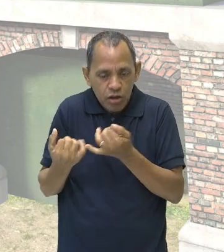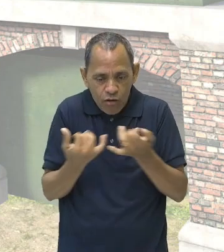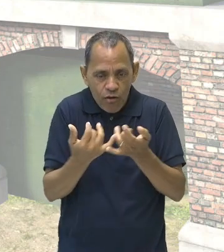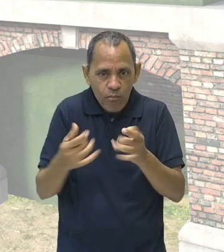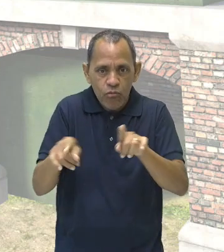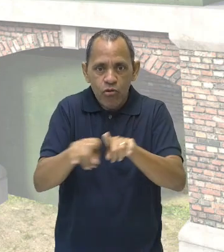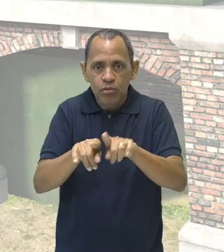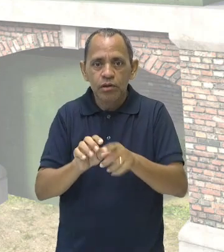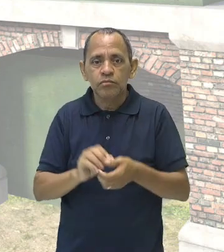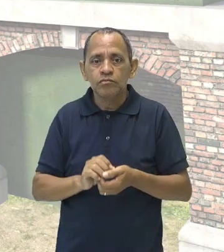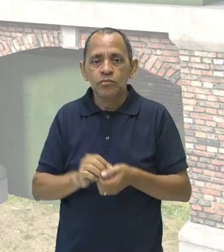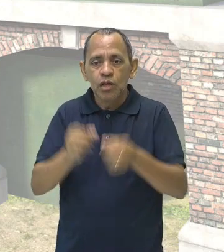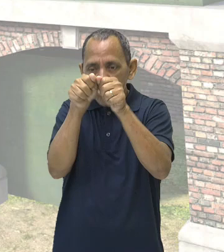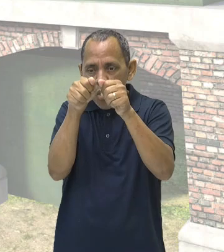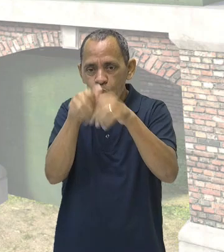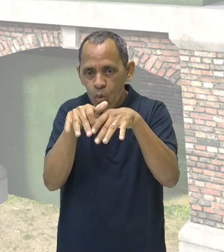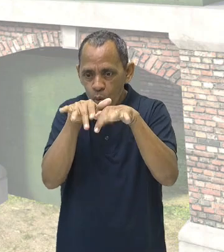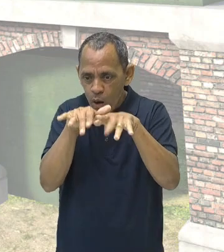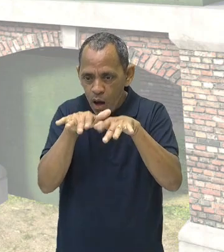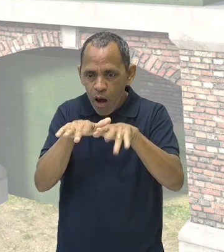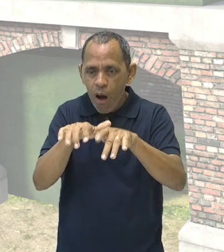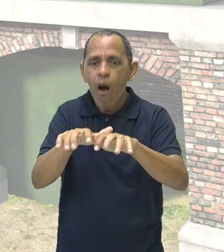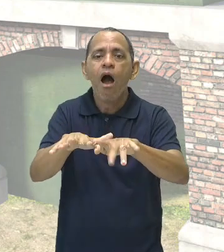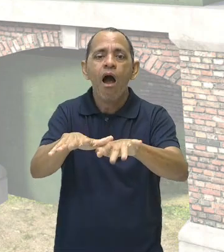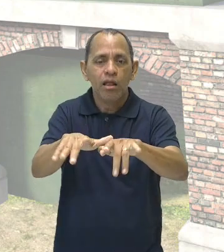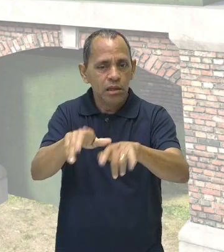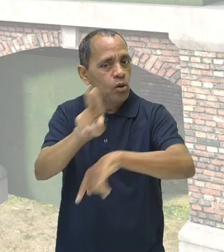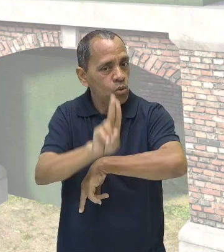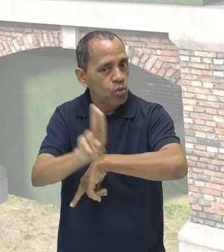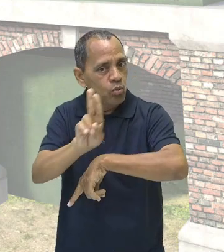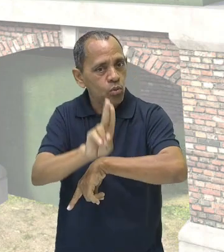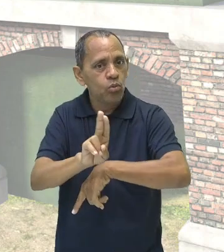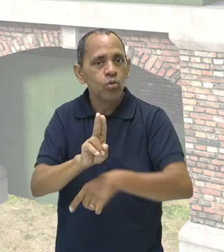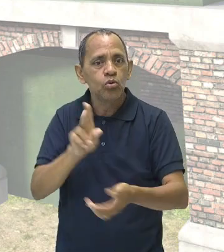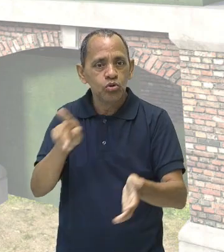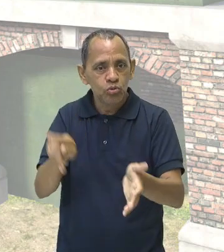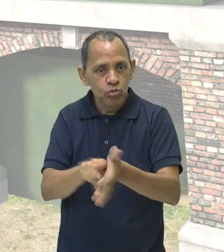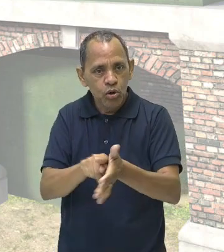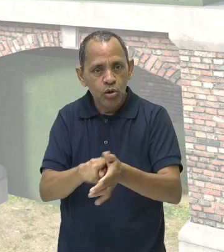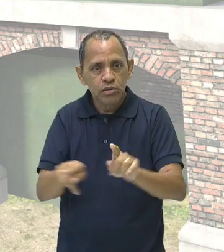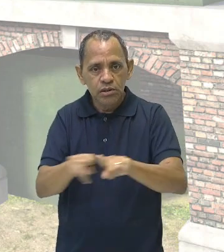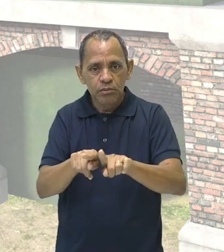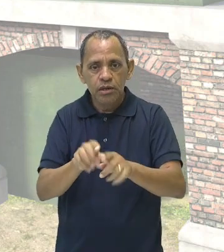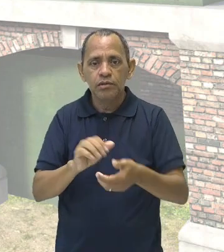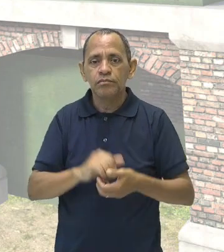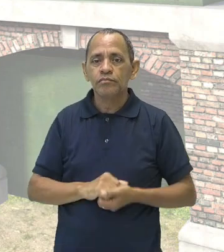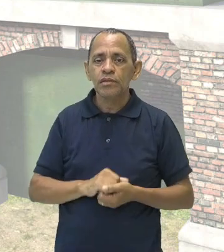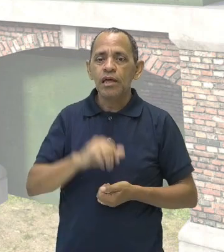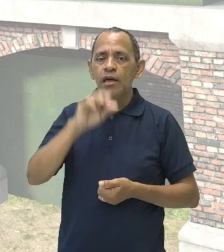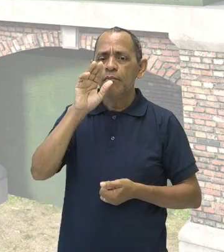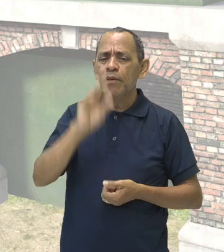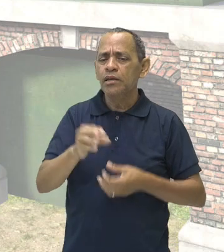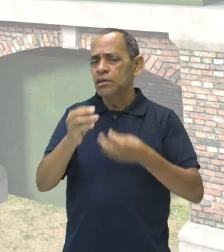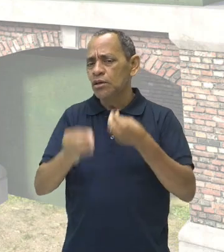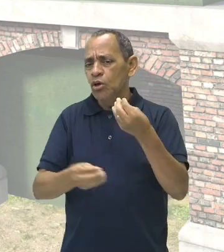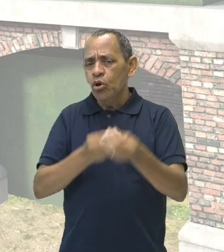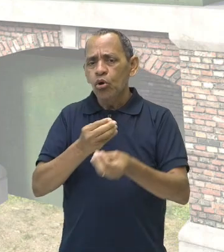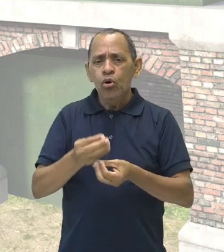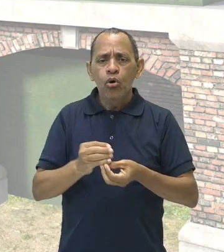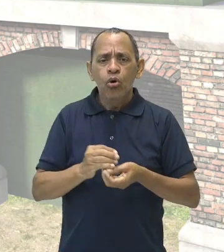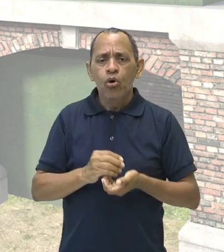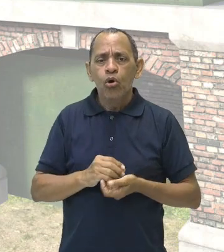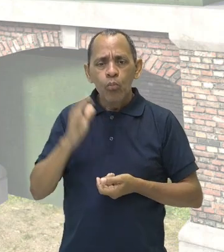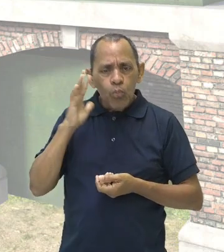vai expandir a sua utilização. Mas, afinal de contas, como é que funciona